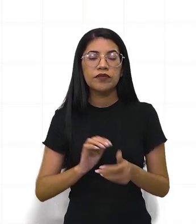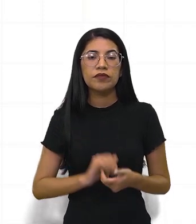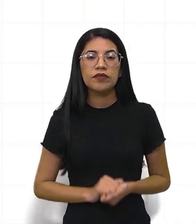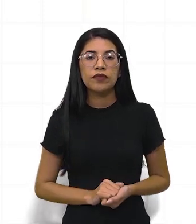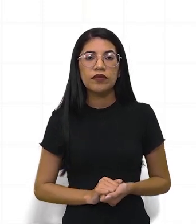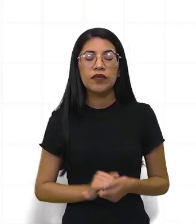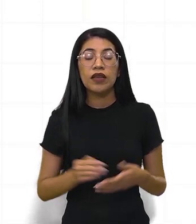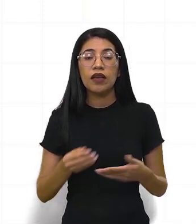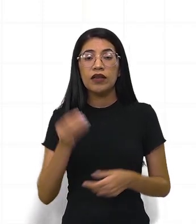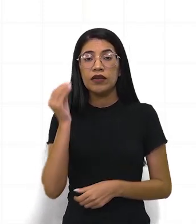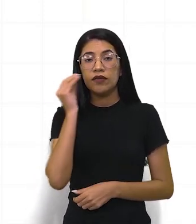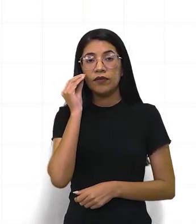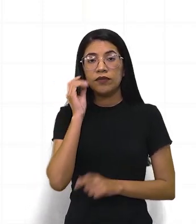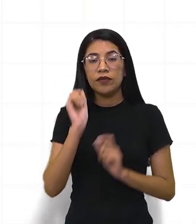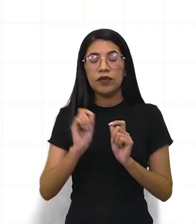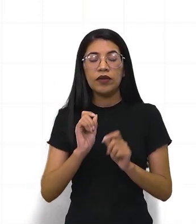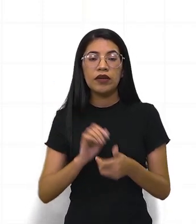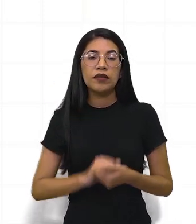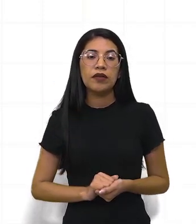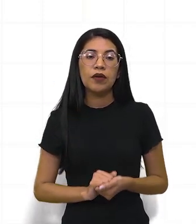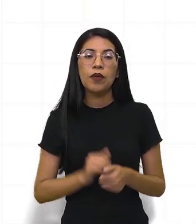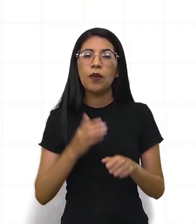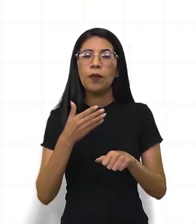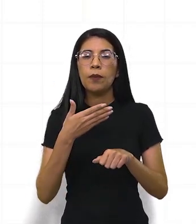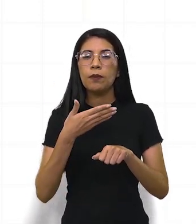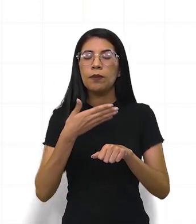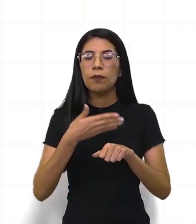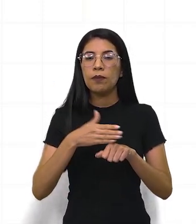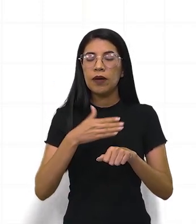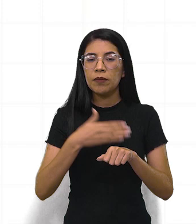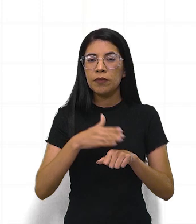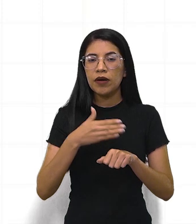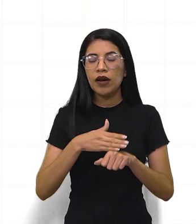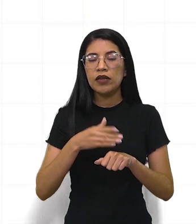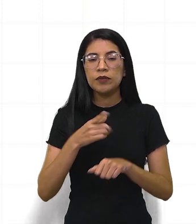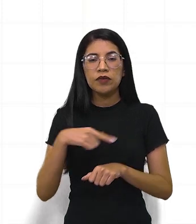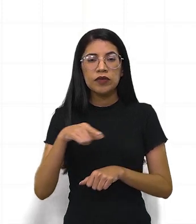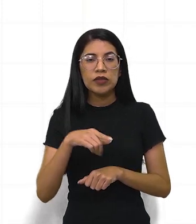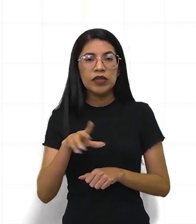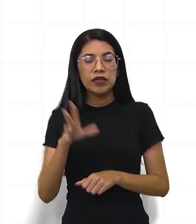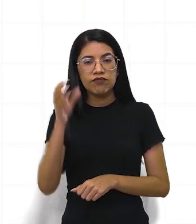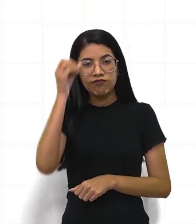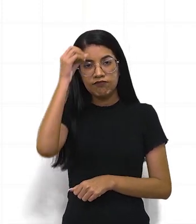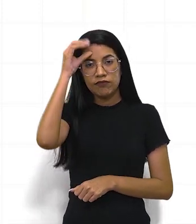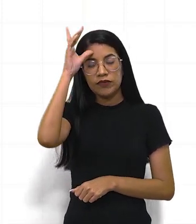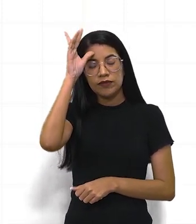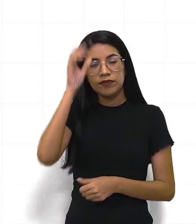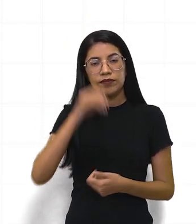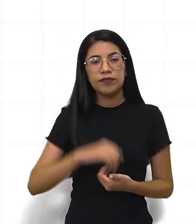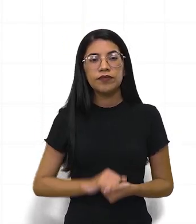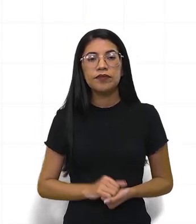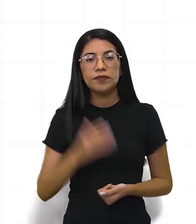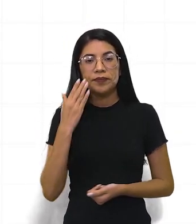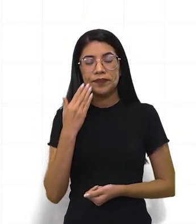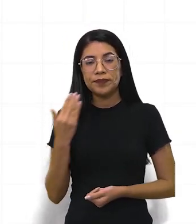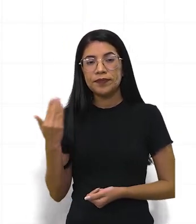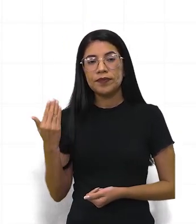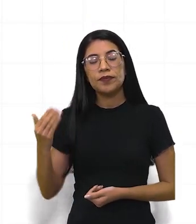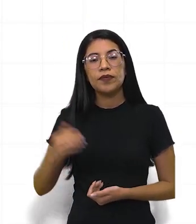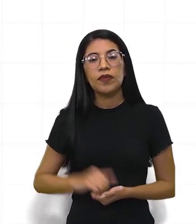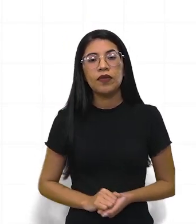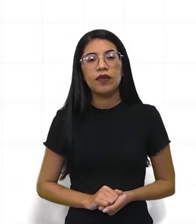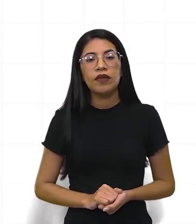Vamos então agora a uma situação problema para que a gente possa resolver. Olhem aqui na nossa cartela. Temos